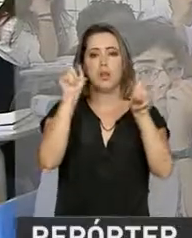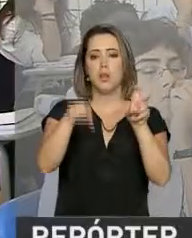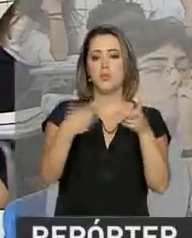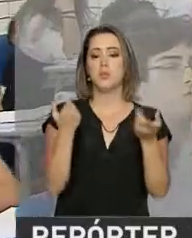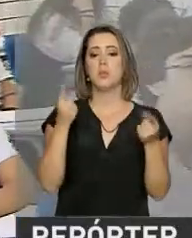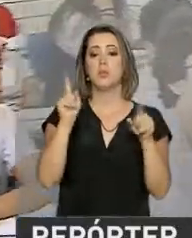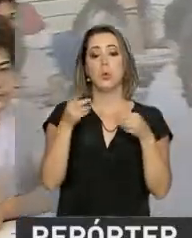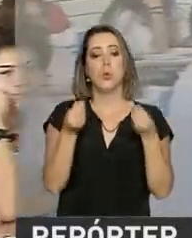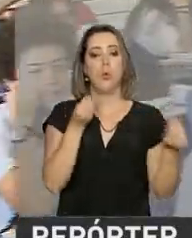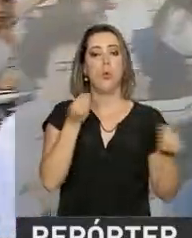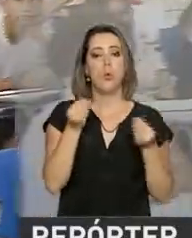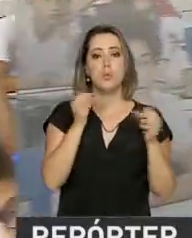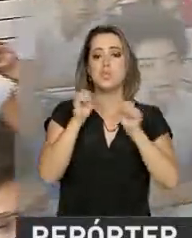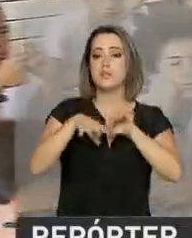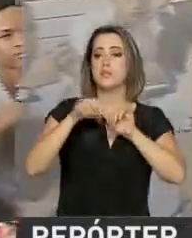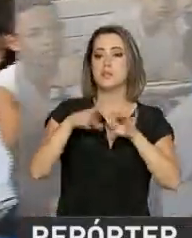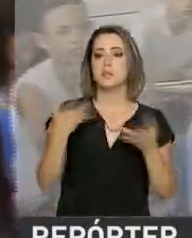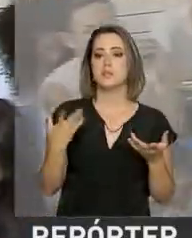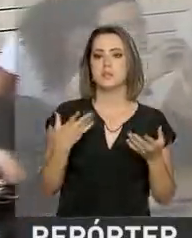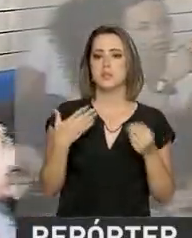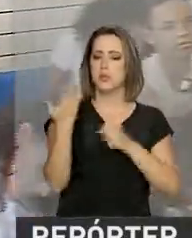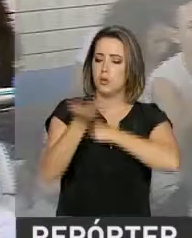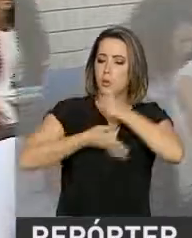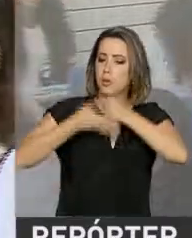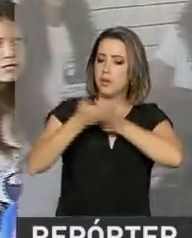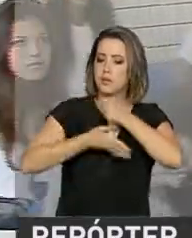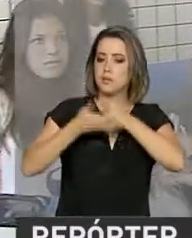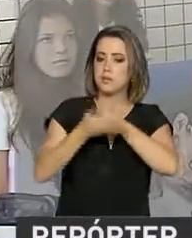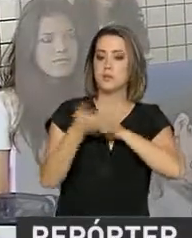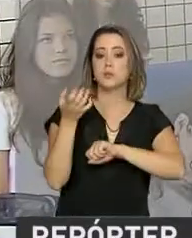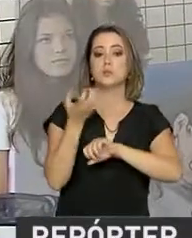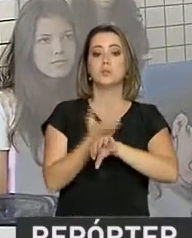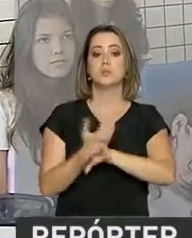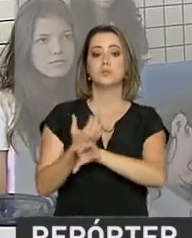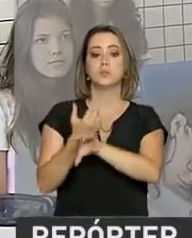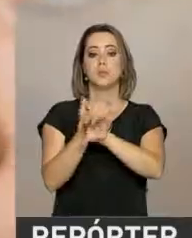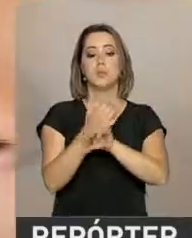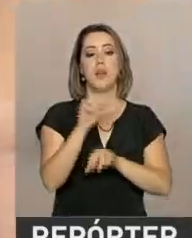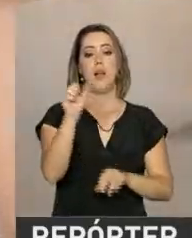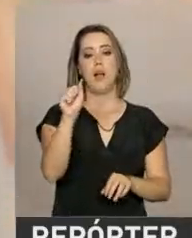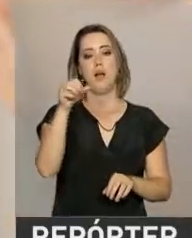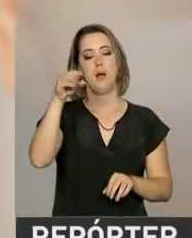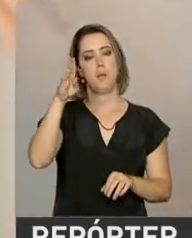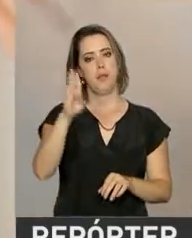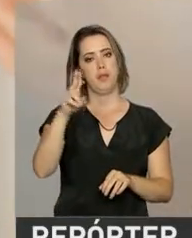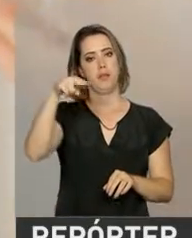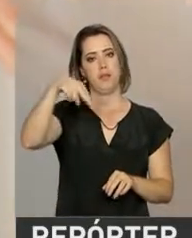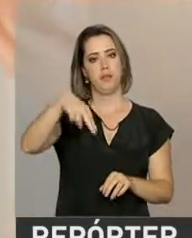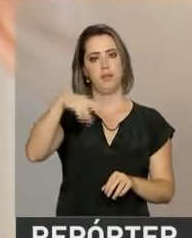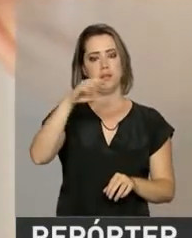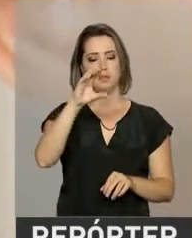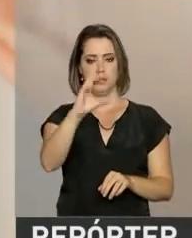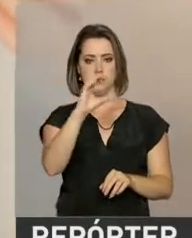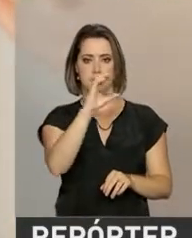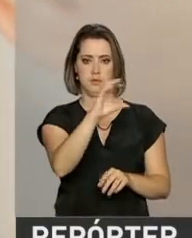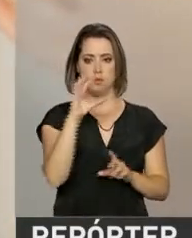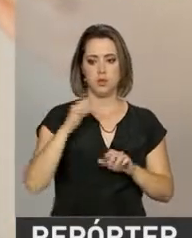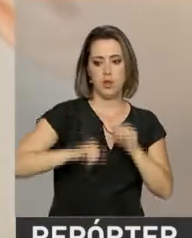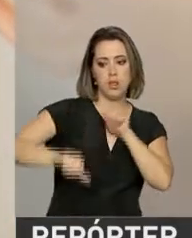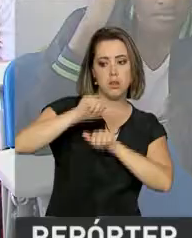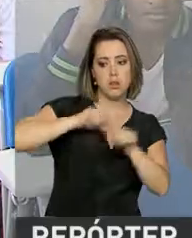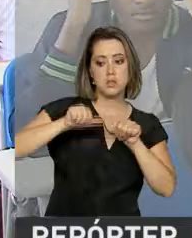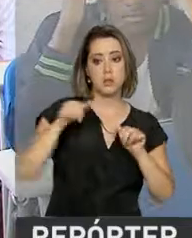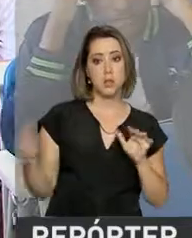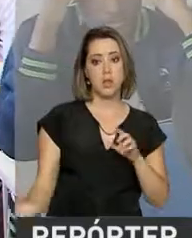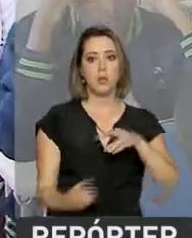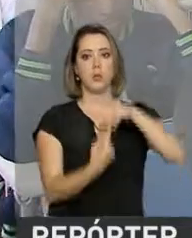o jeito de dar a aula. A Base Nacional Comum Curricular, a BNCC, vai transformar e unificar os